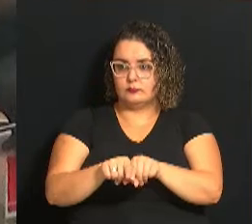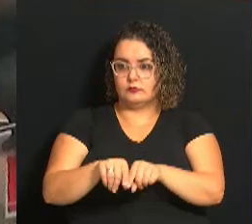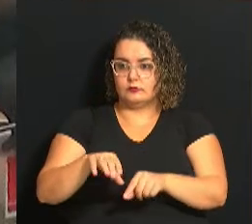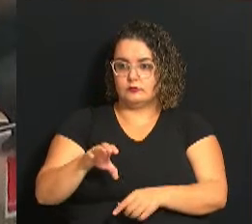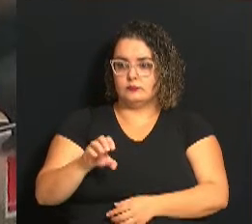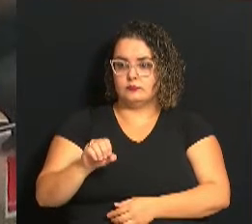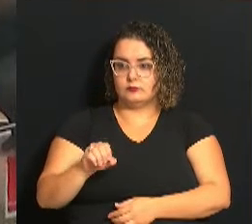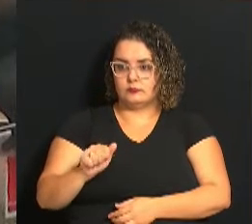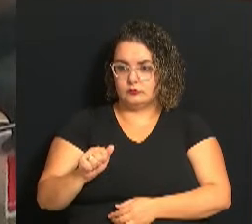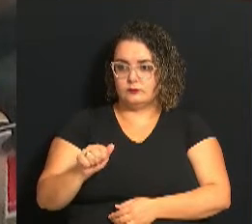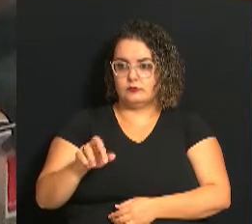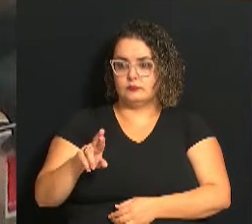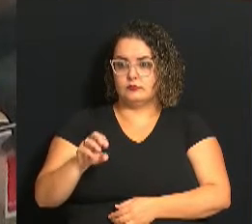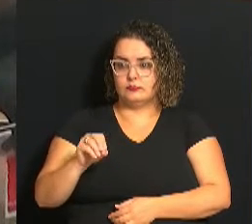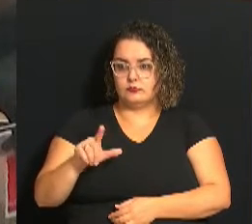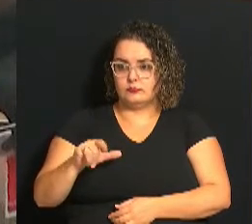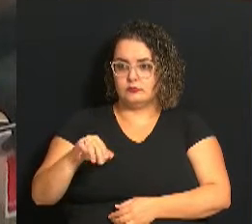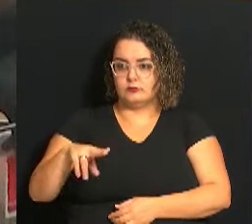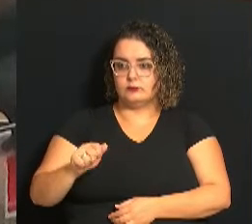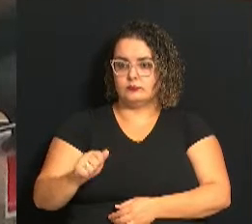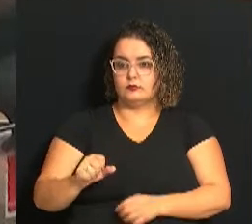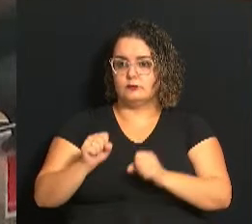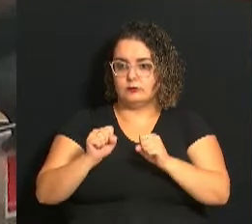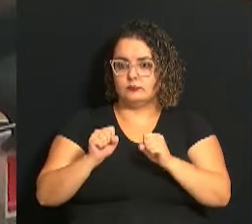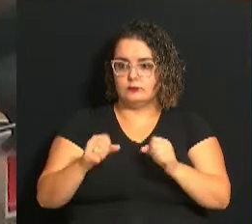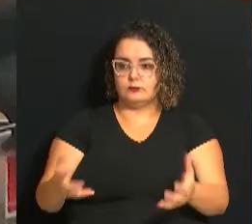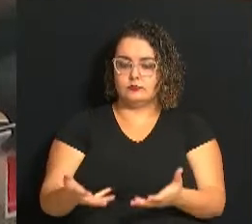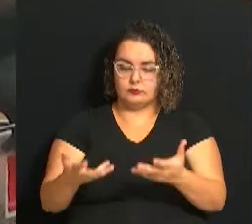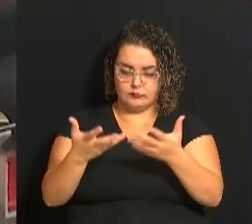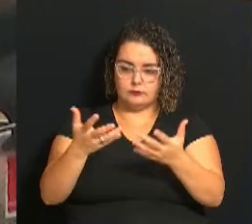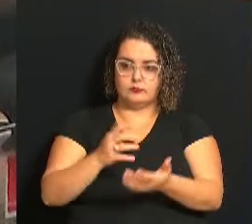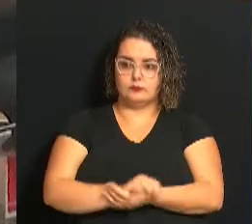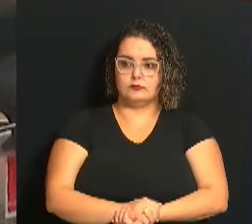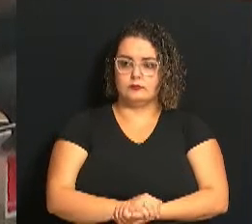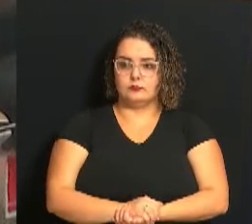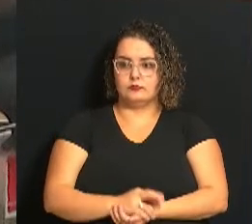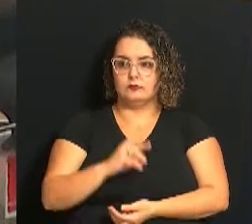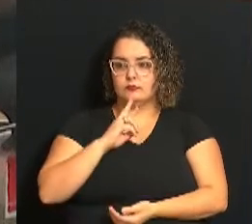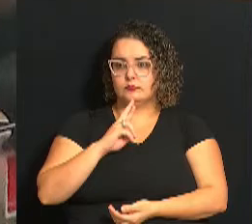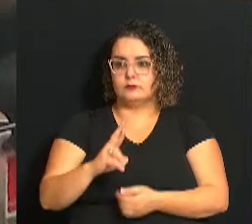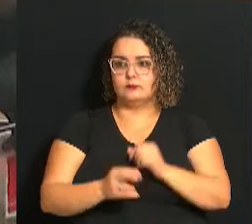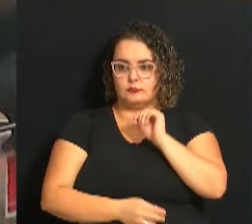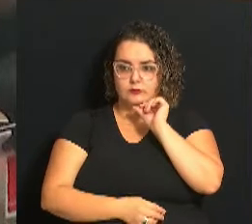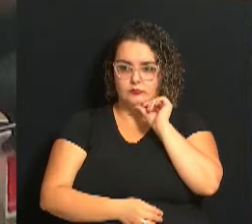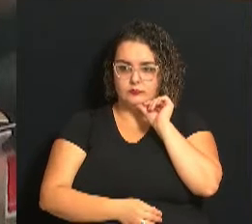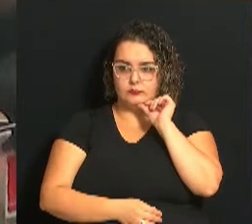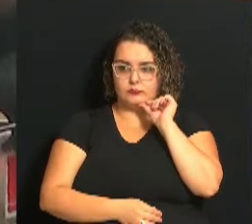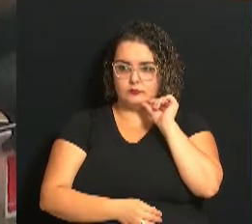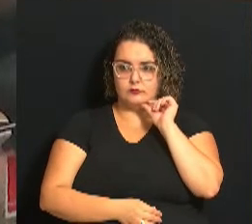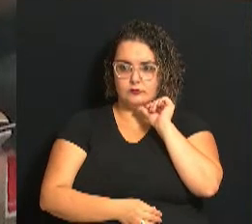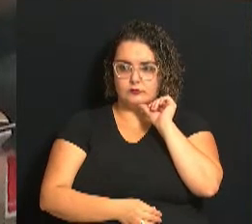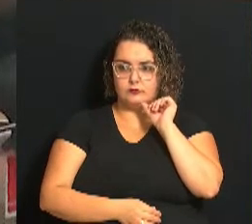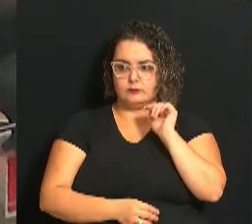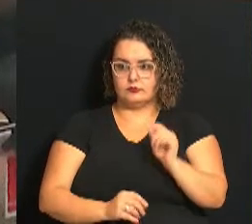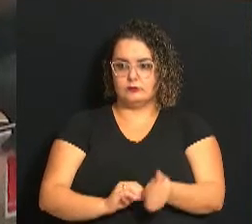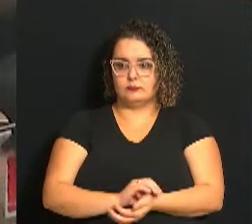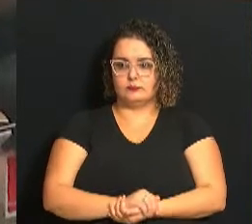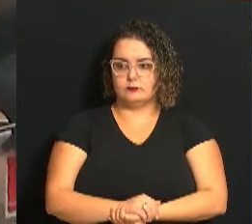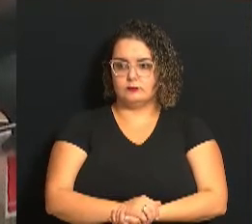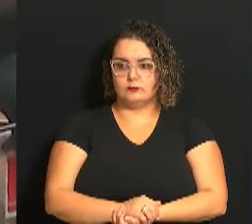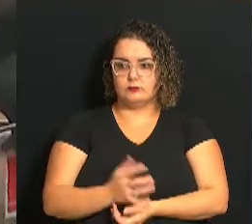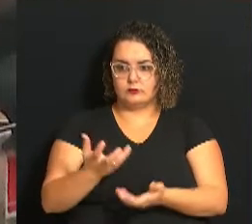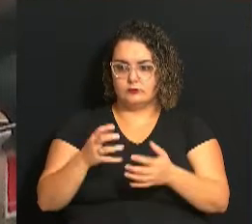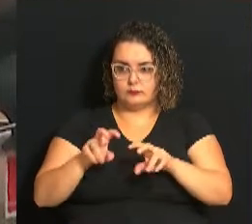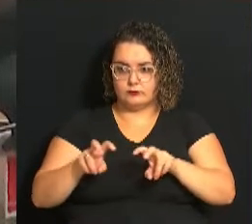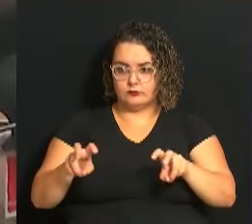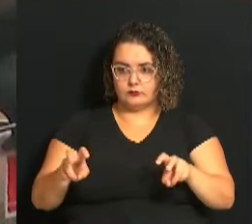para poder contribuir com a resposta. A senhora gostaria de compor a mesa?